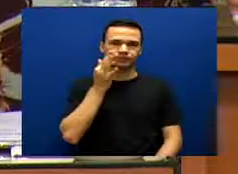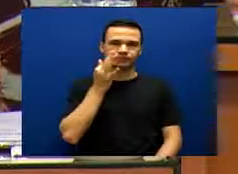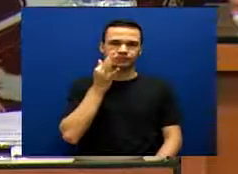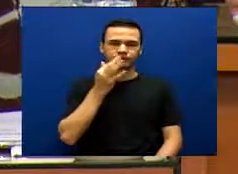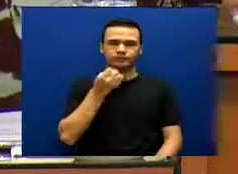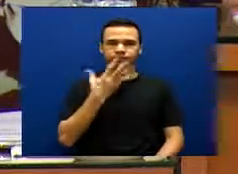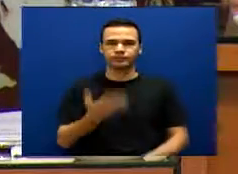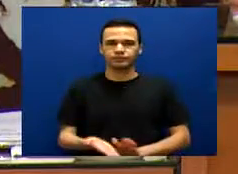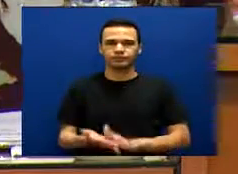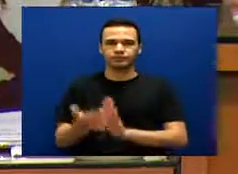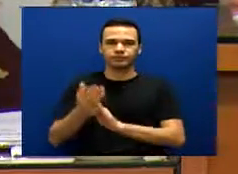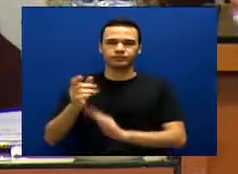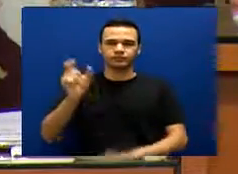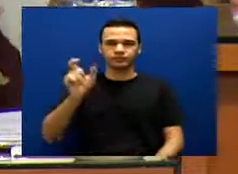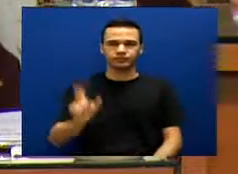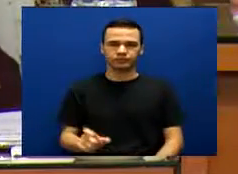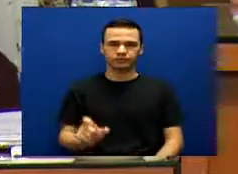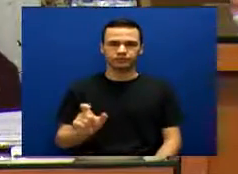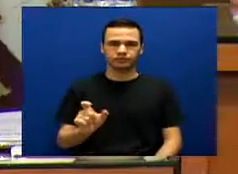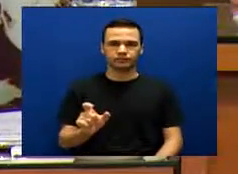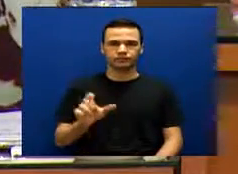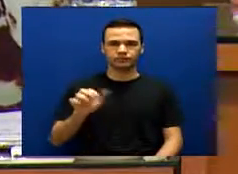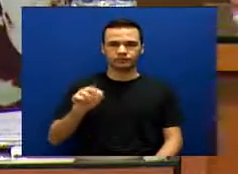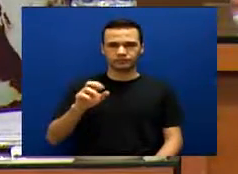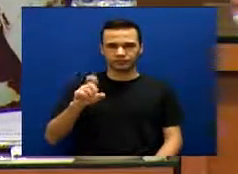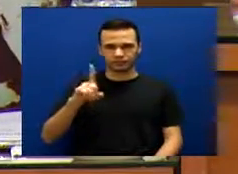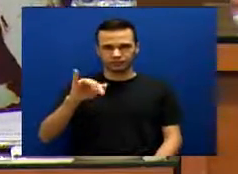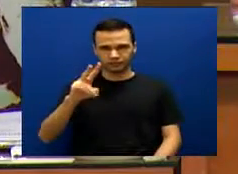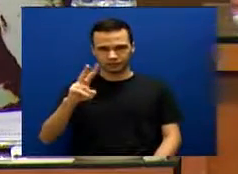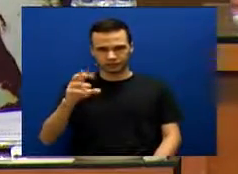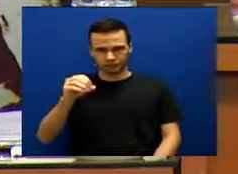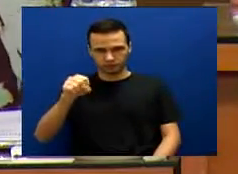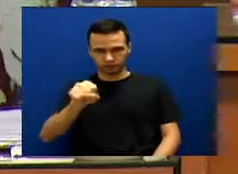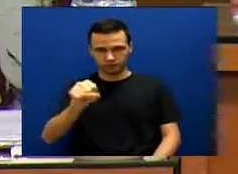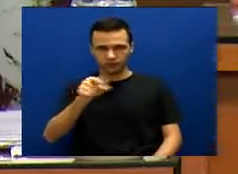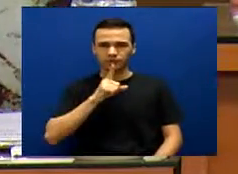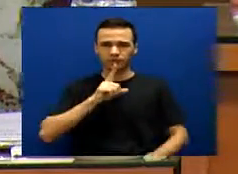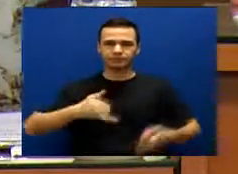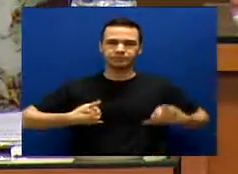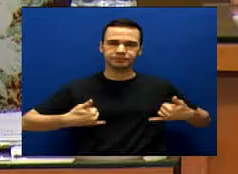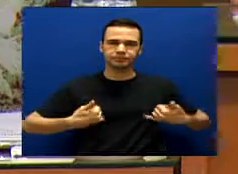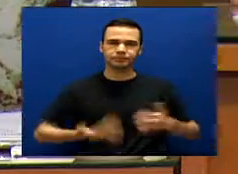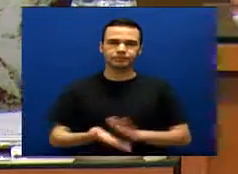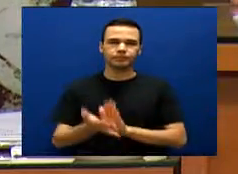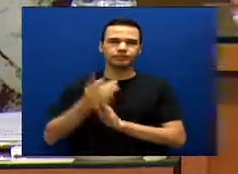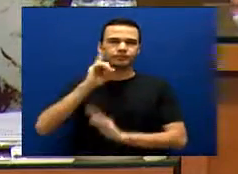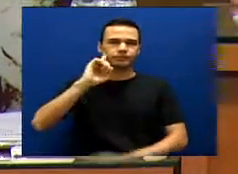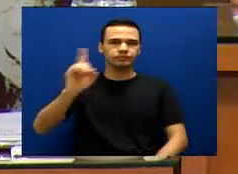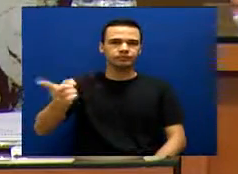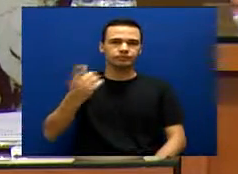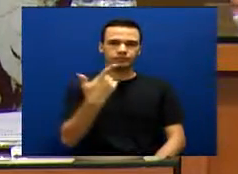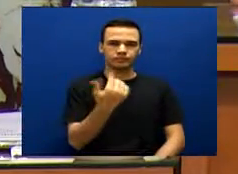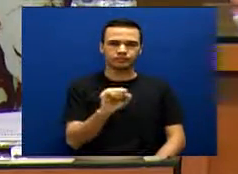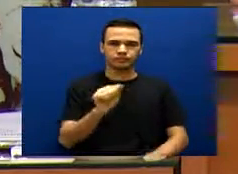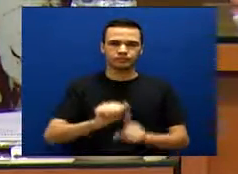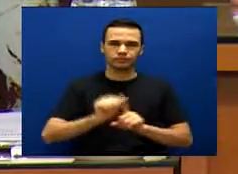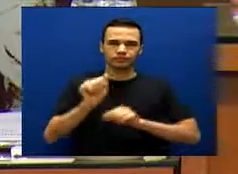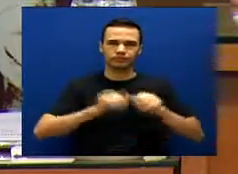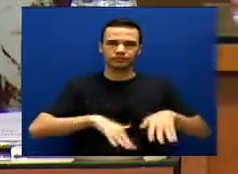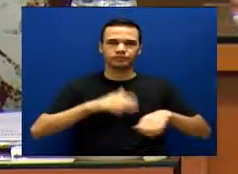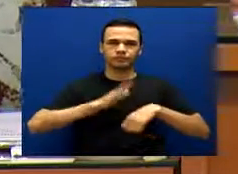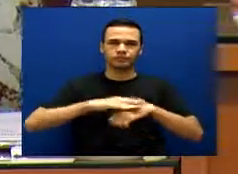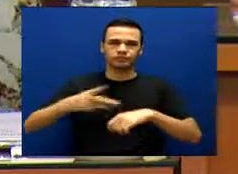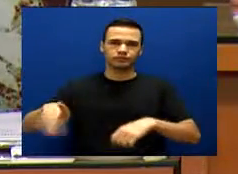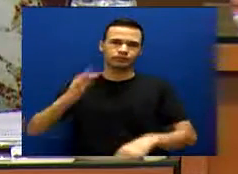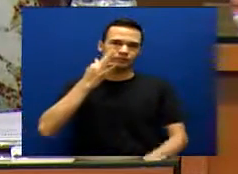Dini. Votos e congratulações com Carlinhos Orsi, pela passagem da sua data natalícia, comemorada dia 28 de setembro.